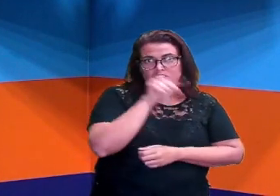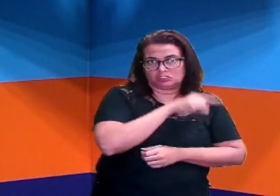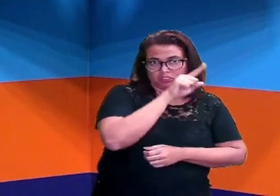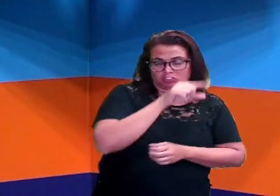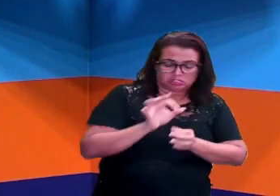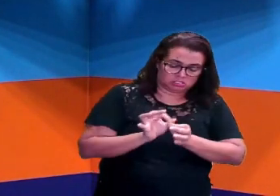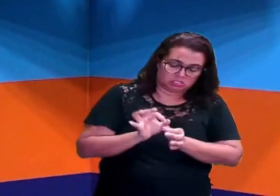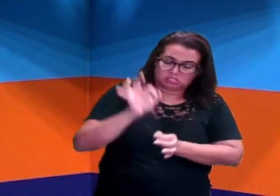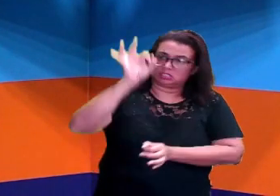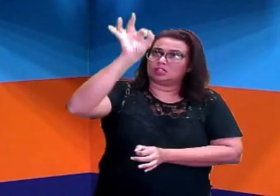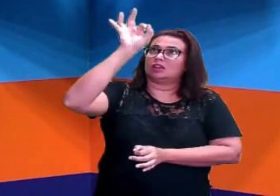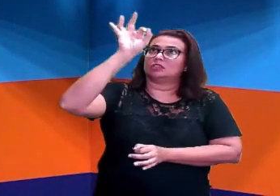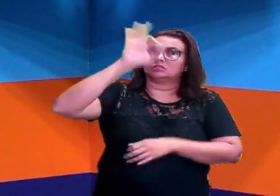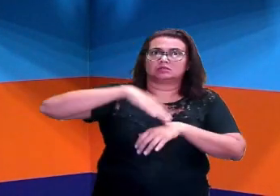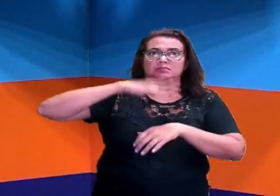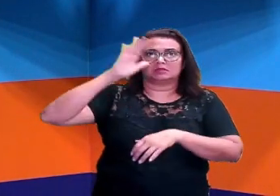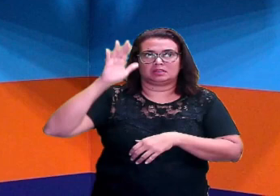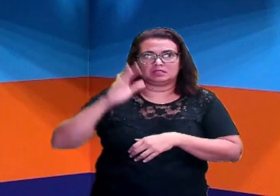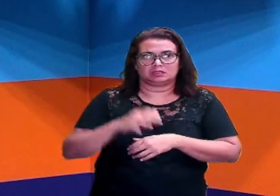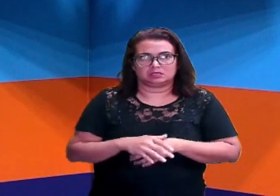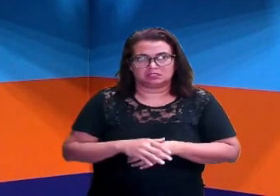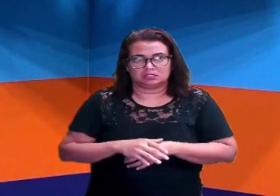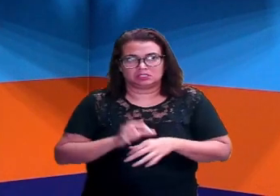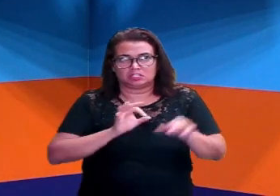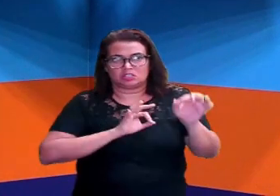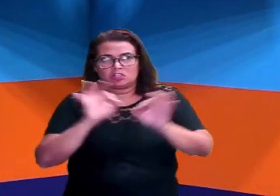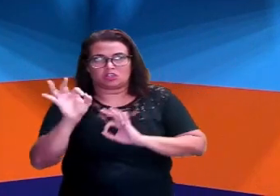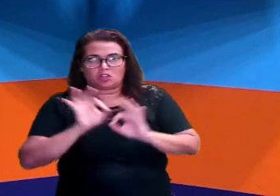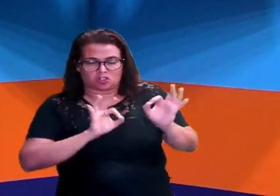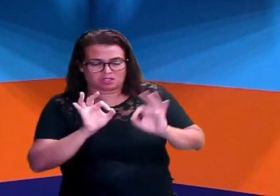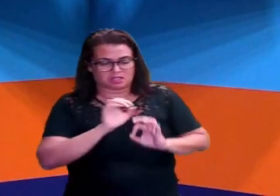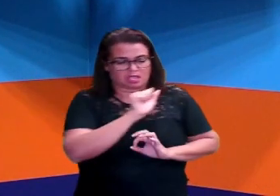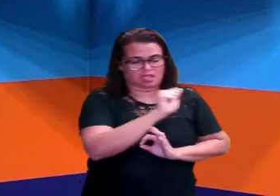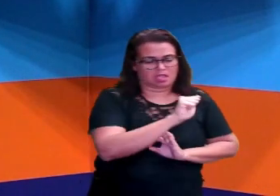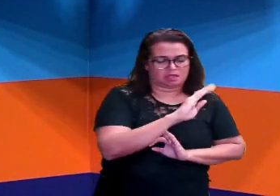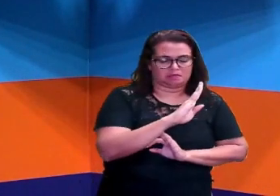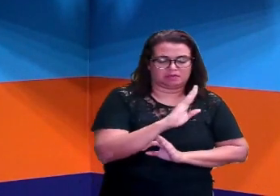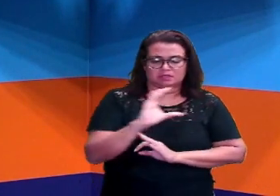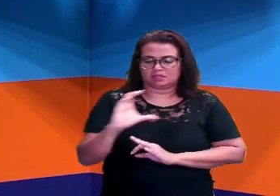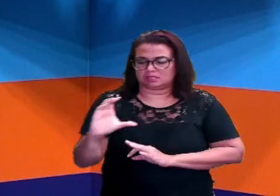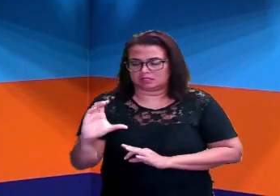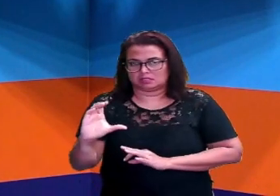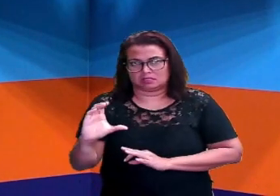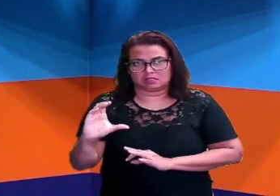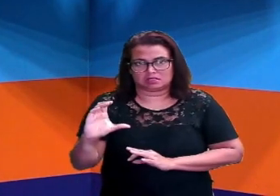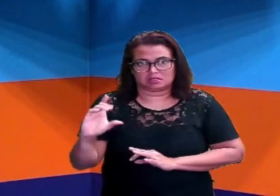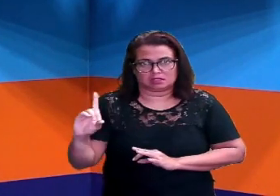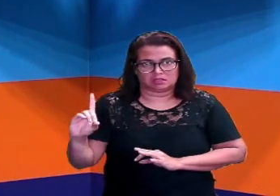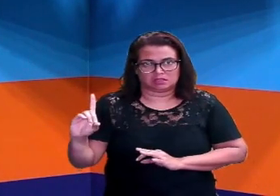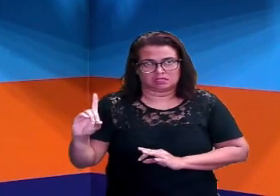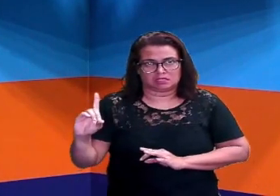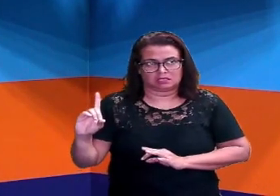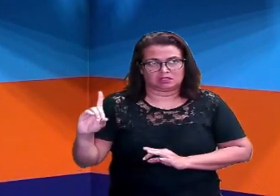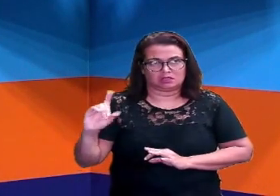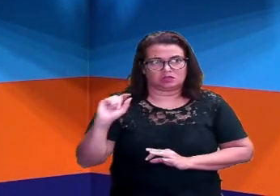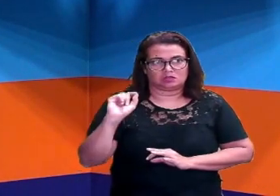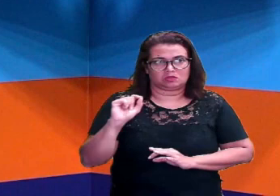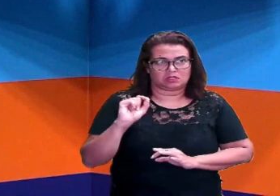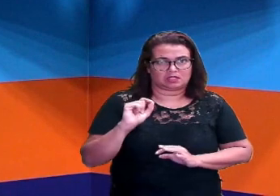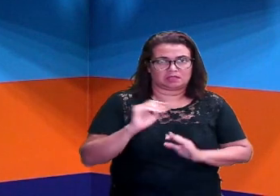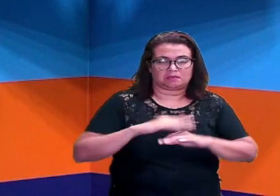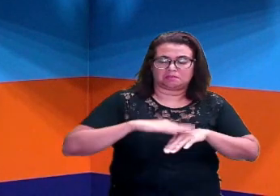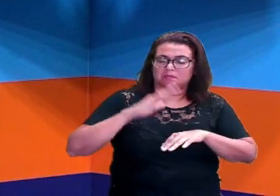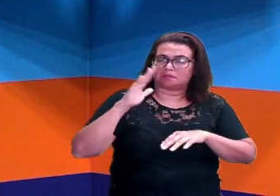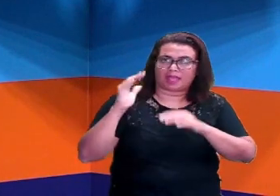alta. Ordene as latas usando as letras A, B, C, D, da que cabe mais